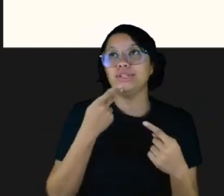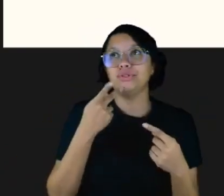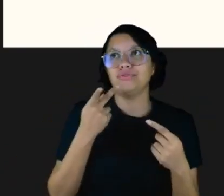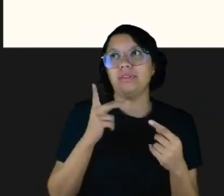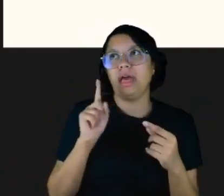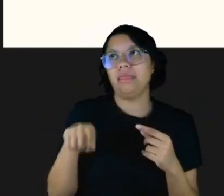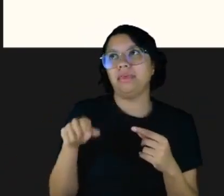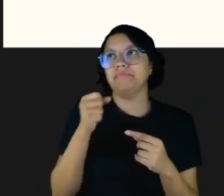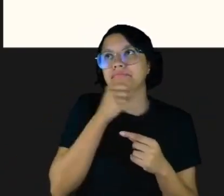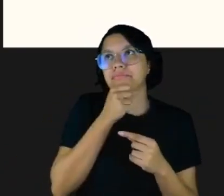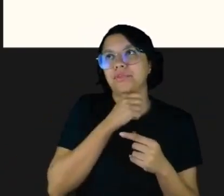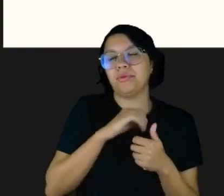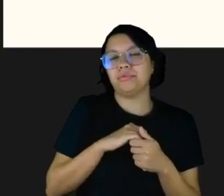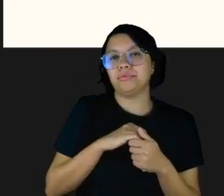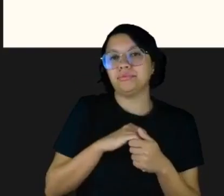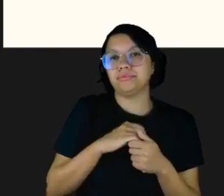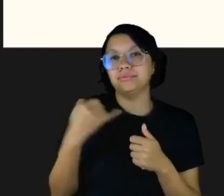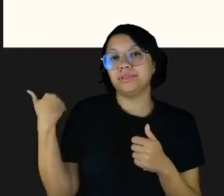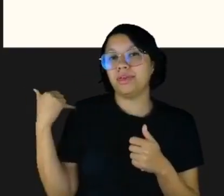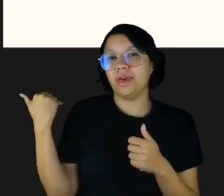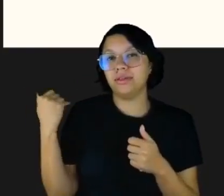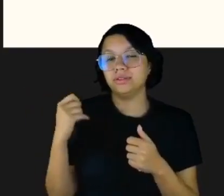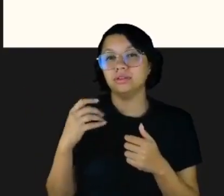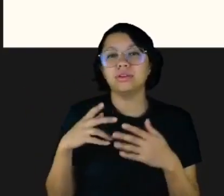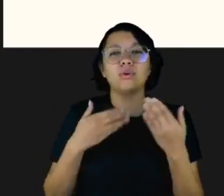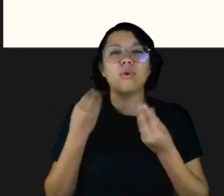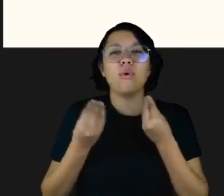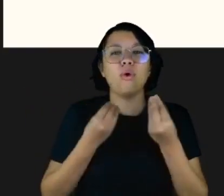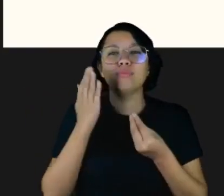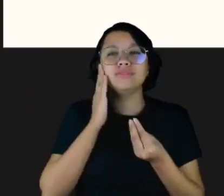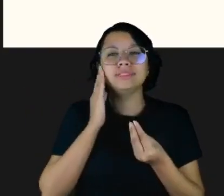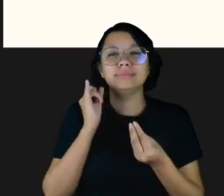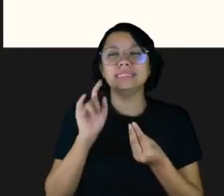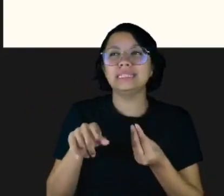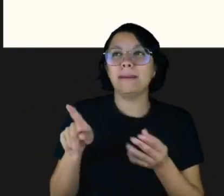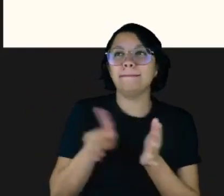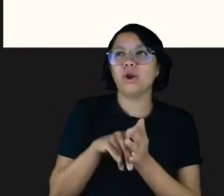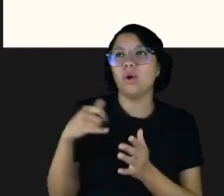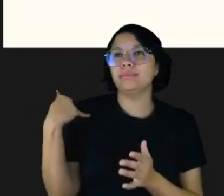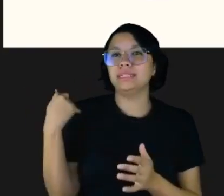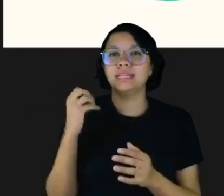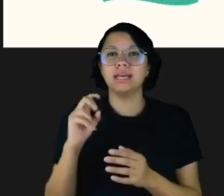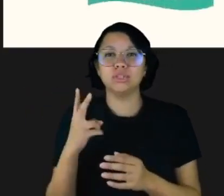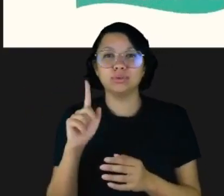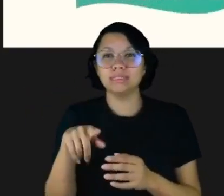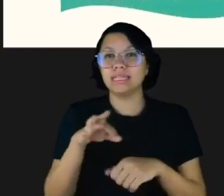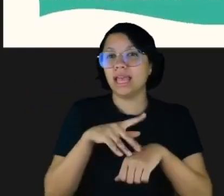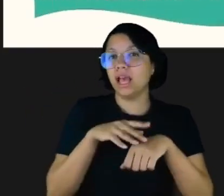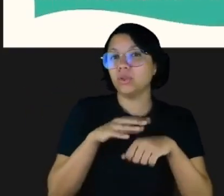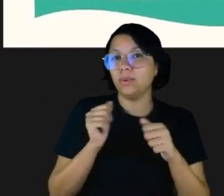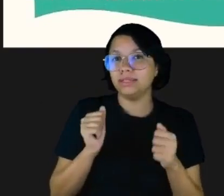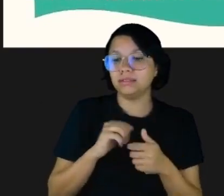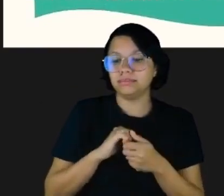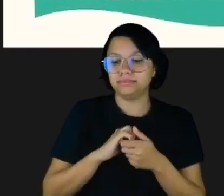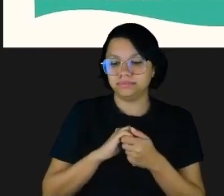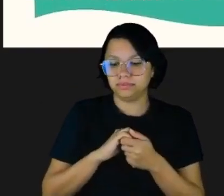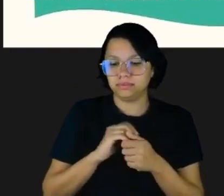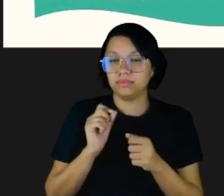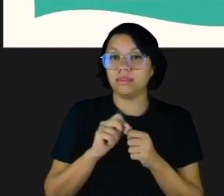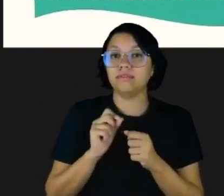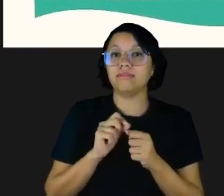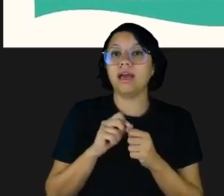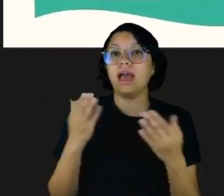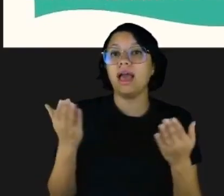idade. Luziane, mas como que eu vou saber se é da idade ou se é uma doença? Faça-se